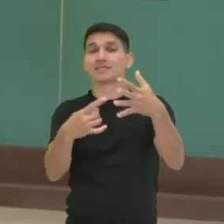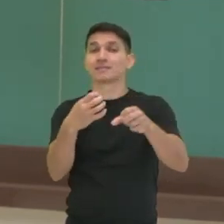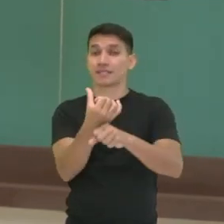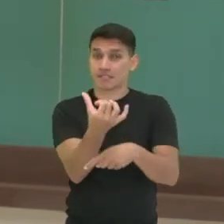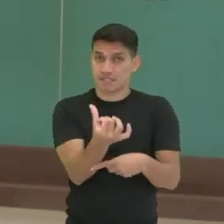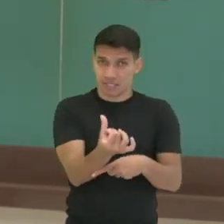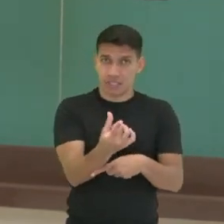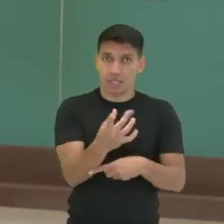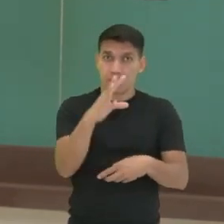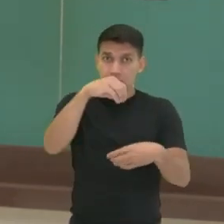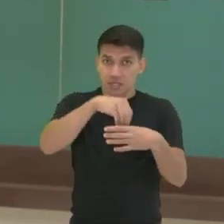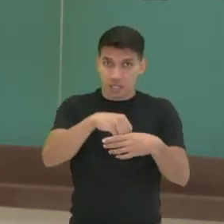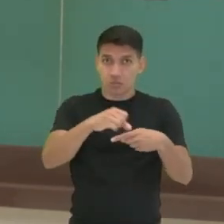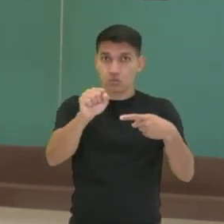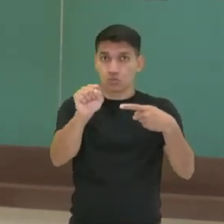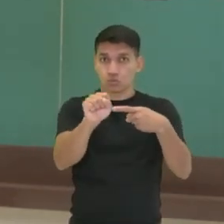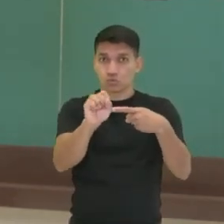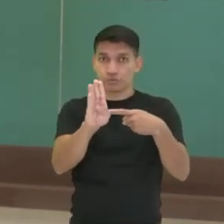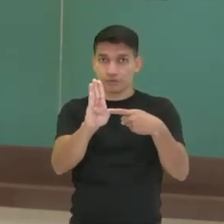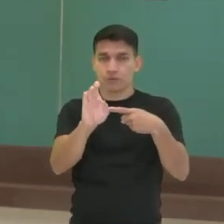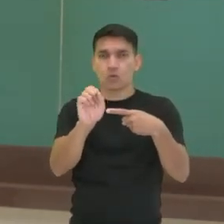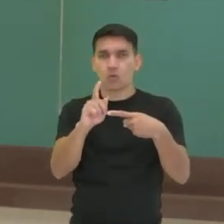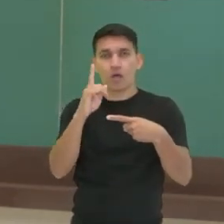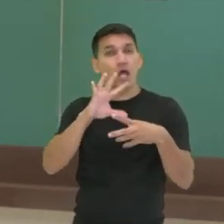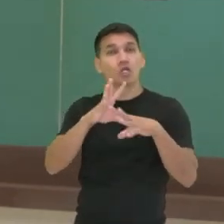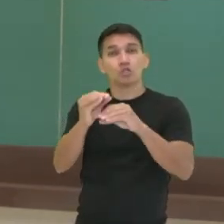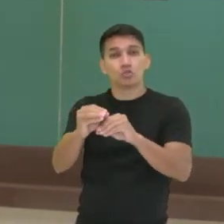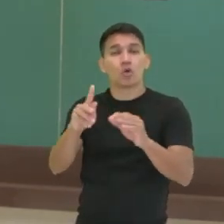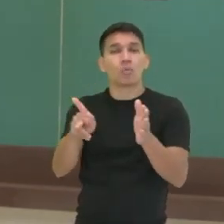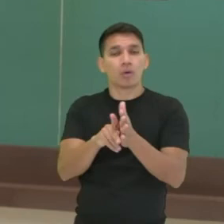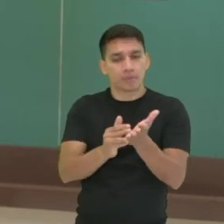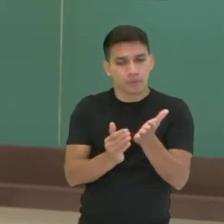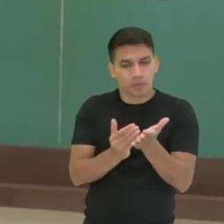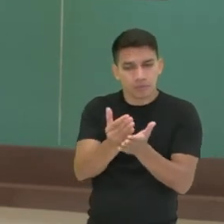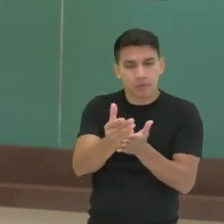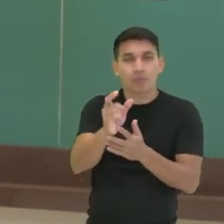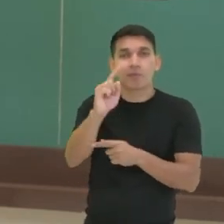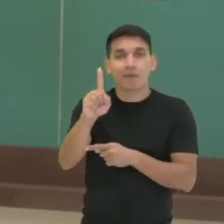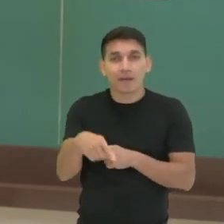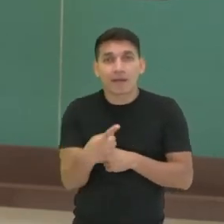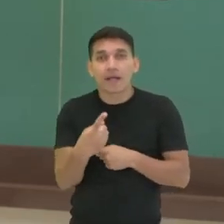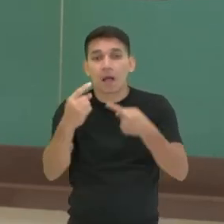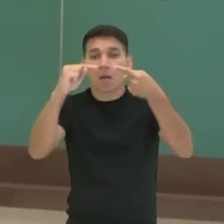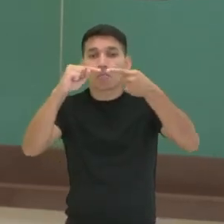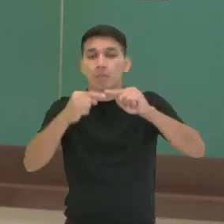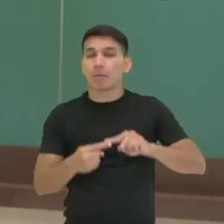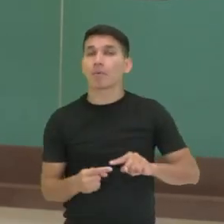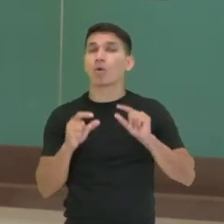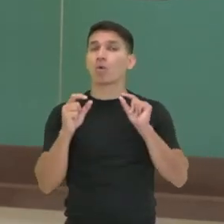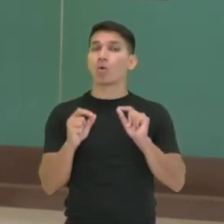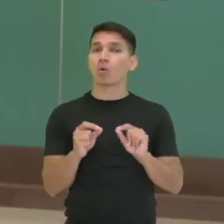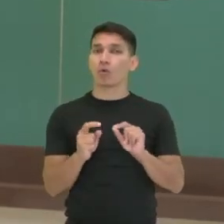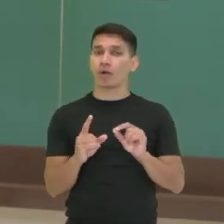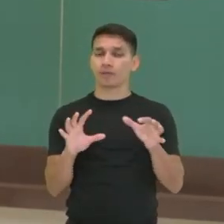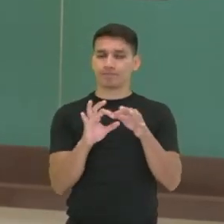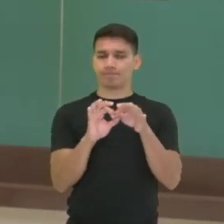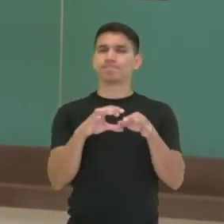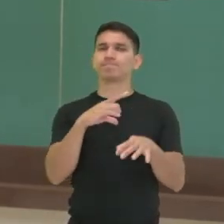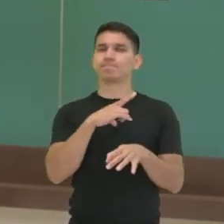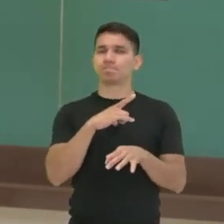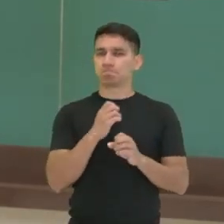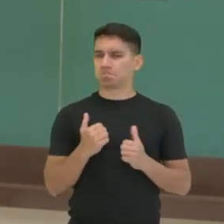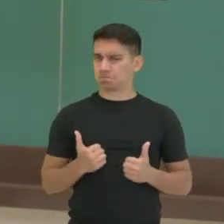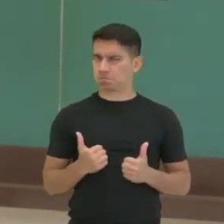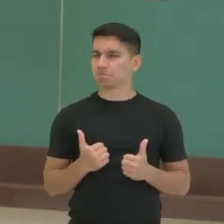das substantivas. Todas as substantivas, elas são iniciadas por uma conjunção integrante.